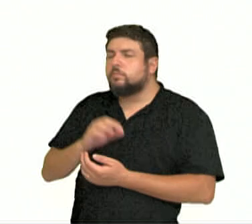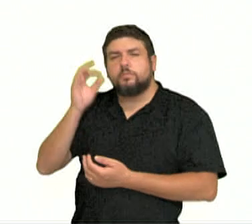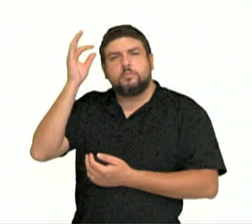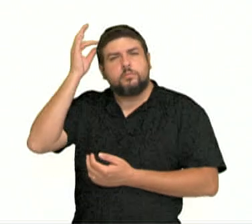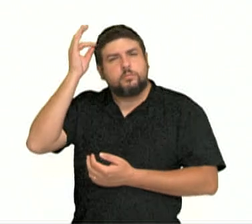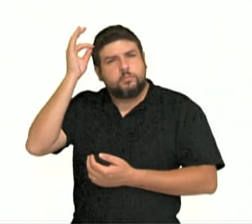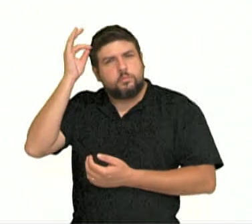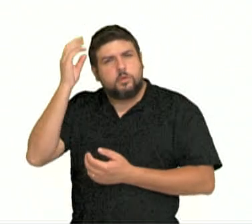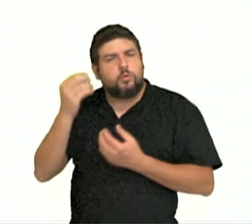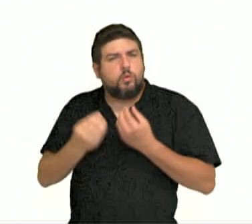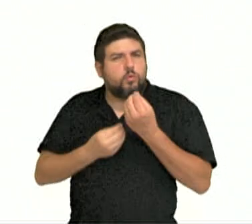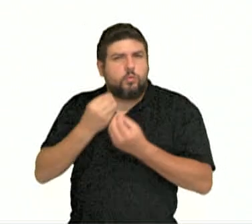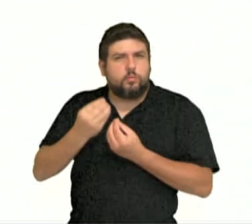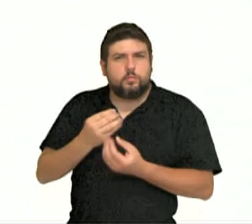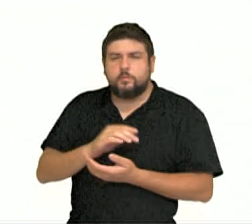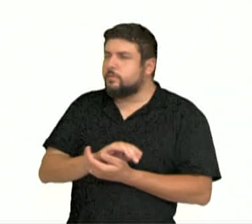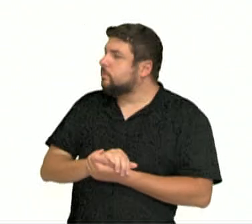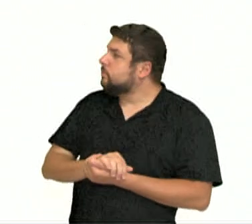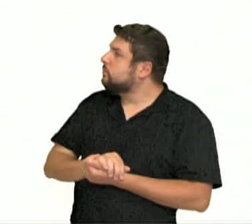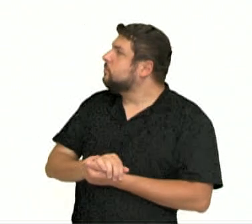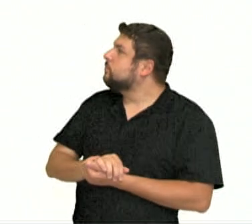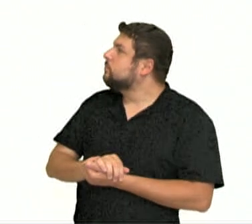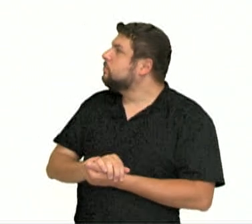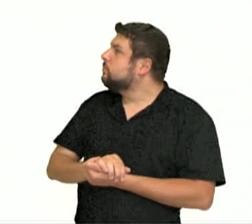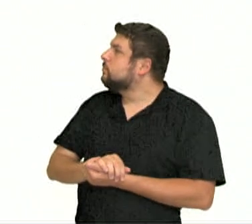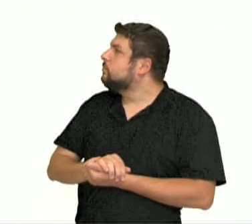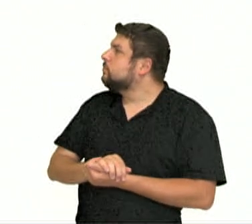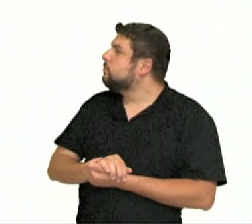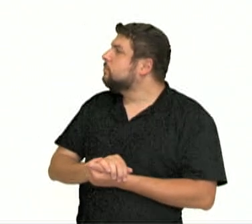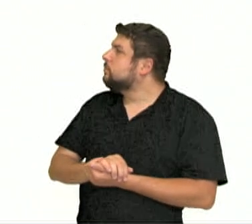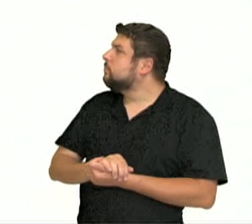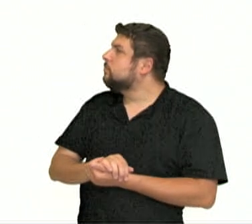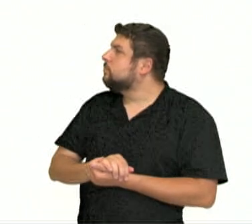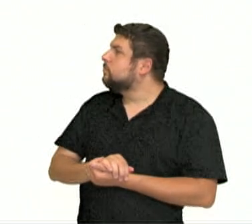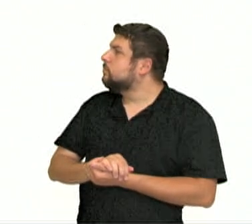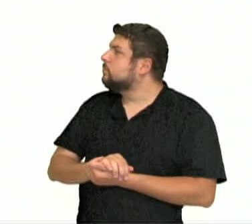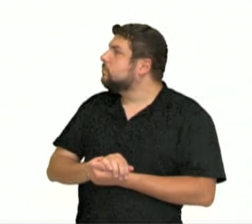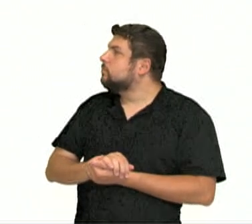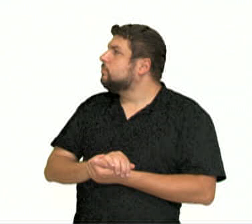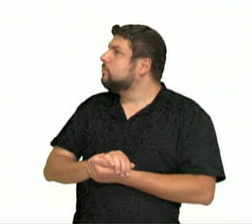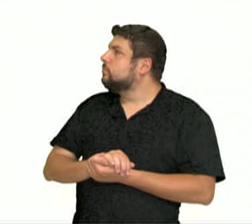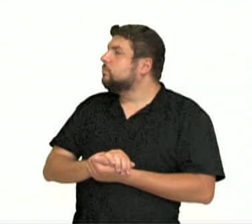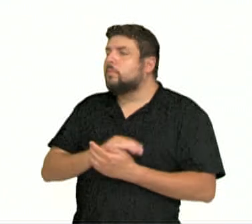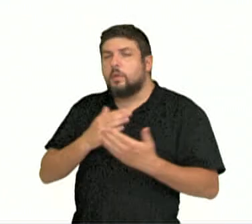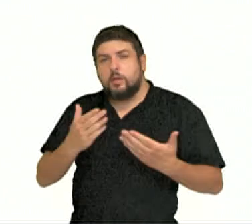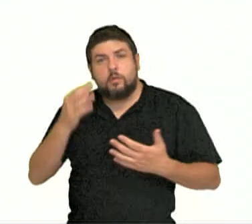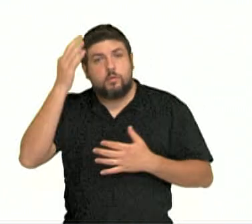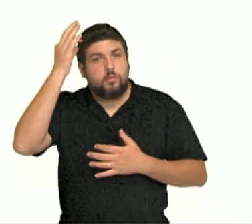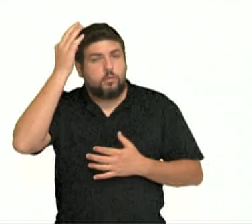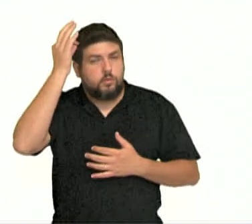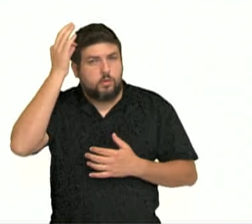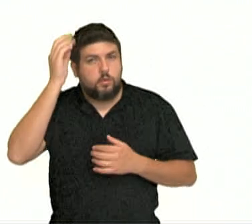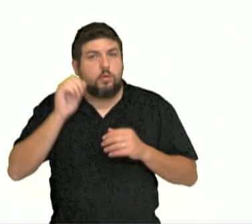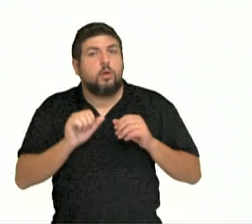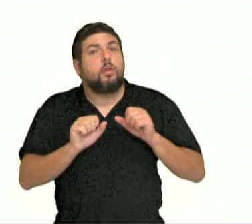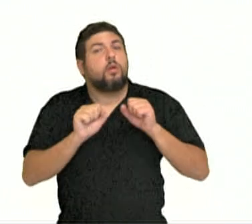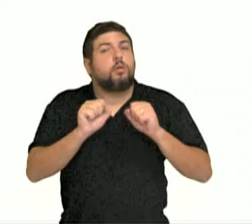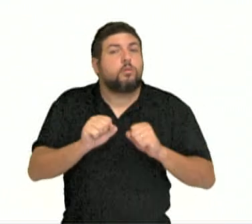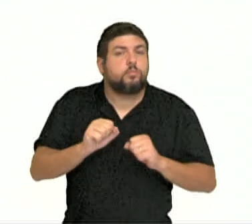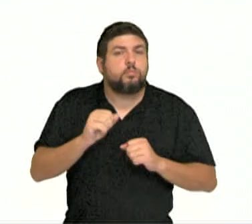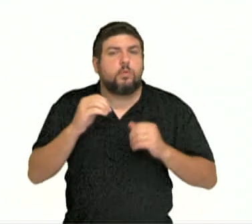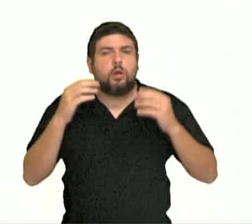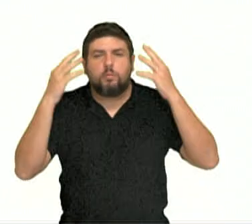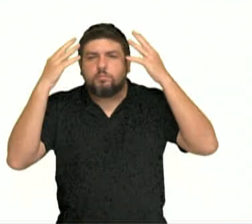ser? Rizado, ondulado, liso, castanho, moreno, rubio, teñido. Então, o cabelo pode ser crespo,